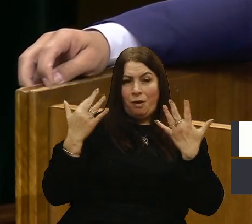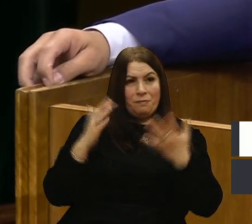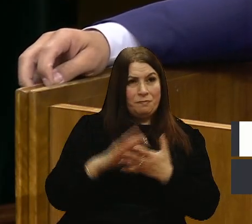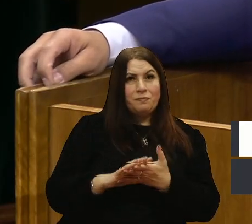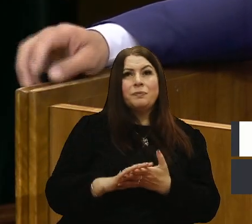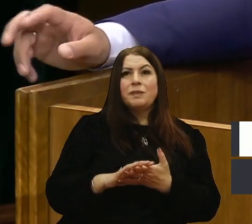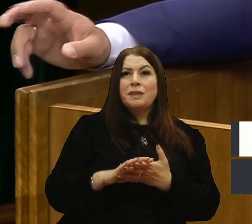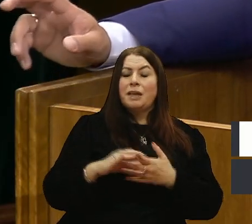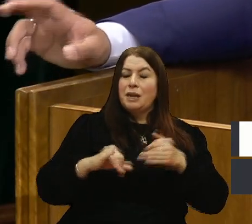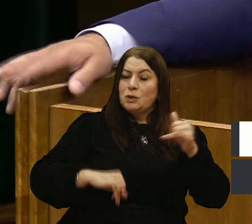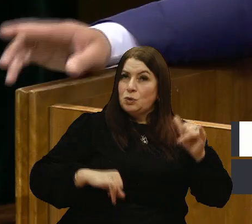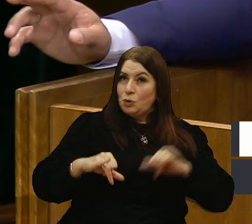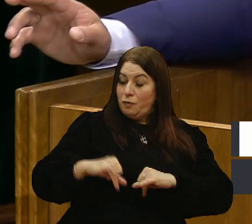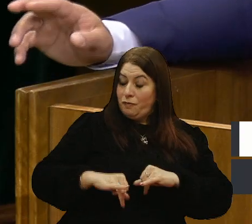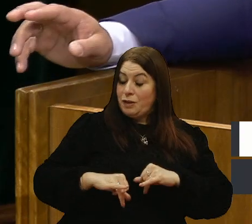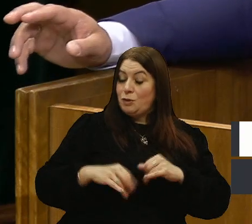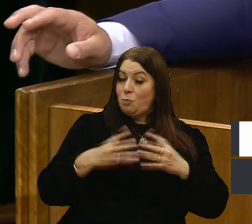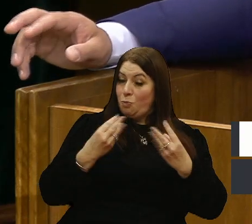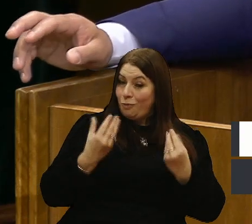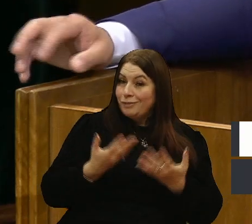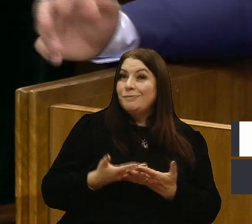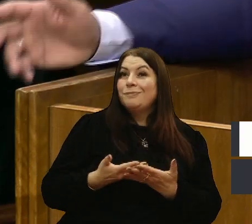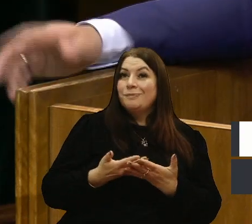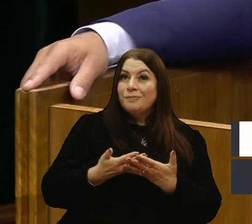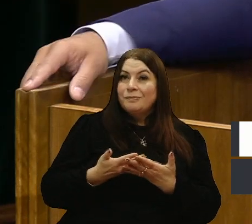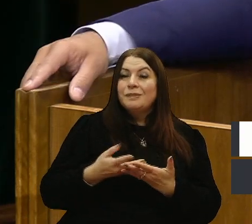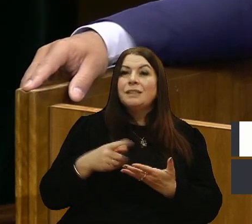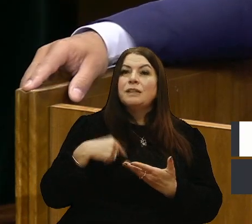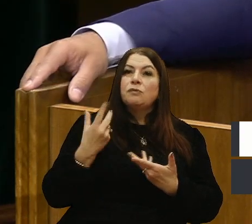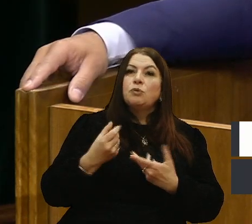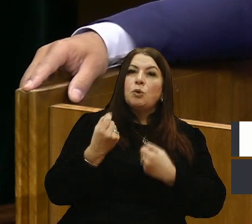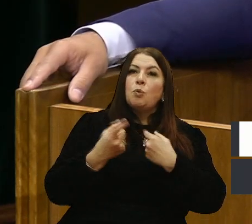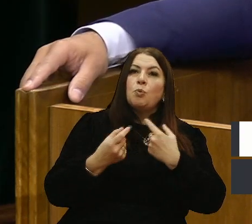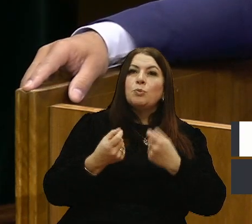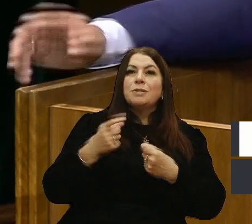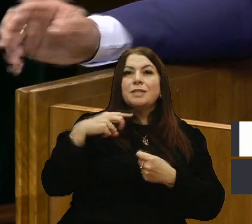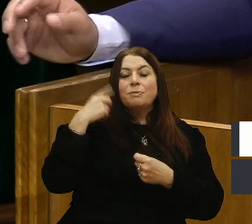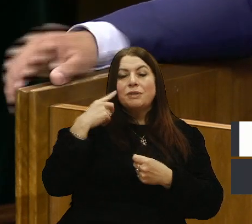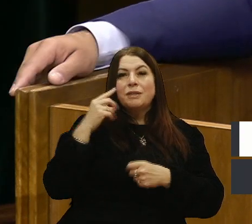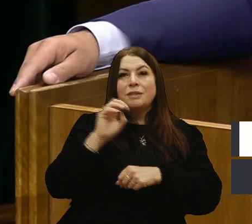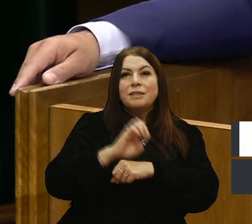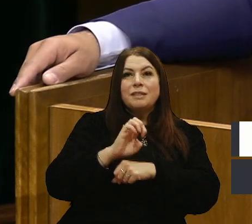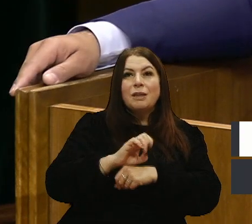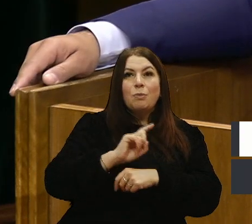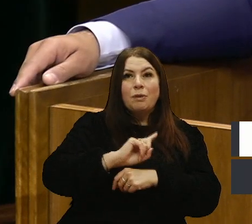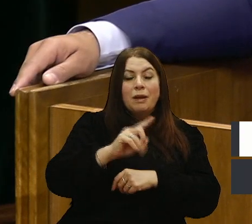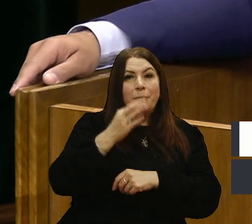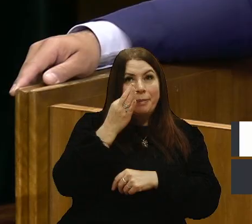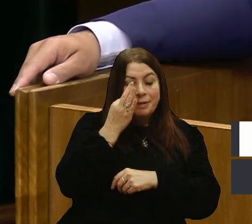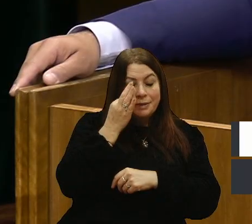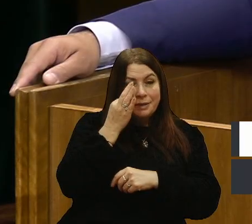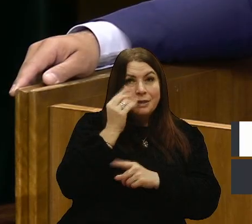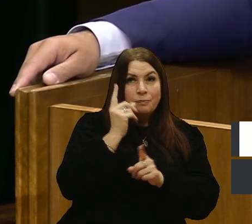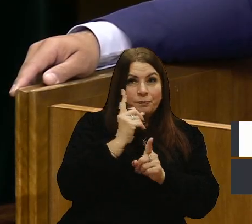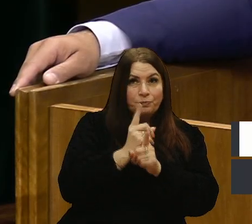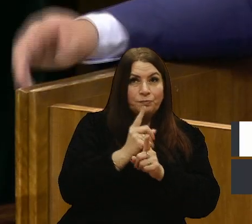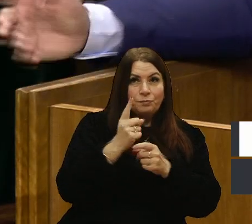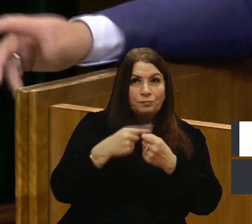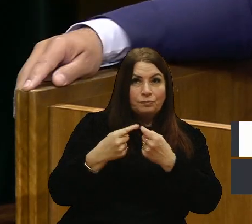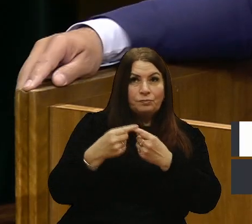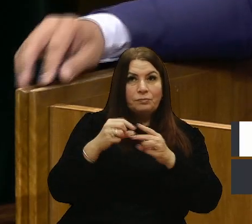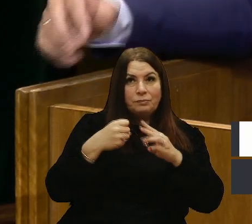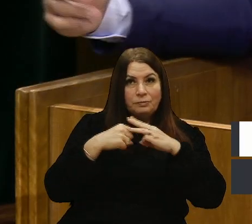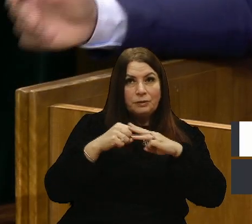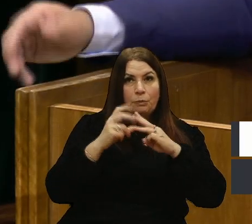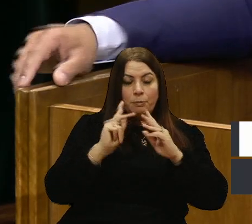e era sofrido uma barbaridade. Então, tinha alguns deputados estaduais presentes nesse encontro lá na cidade de São Marcos,